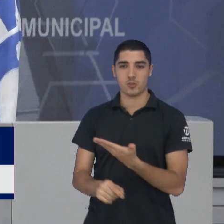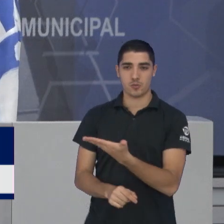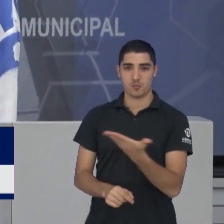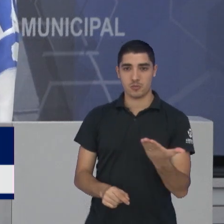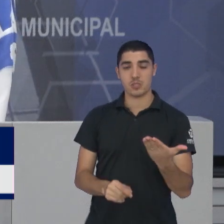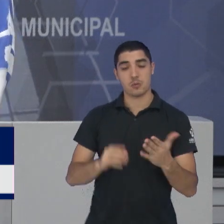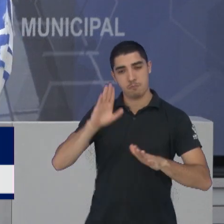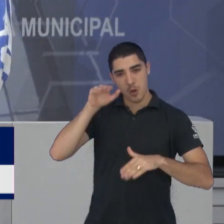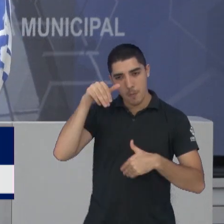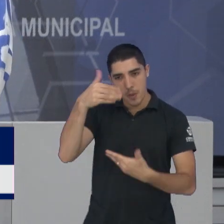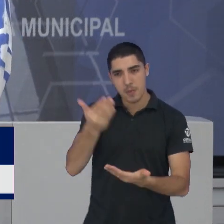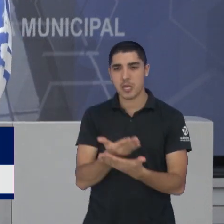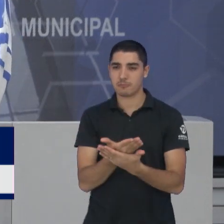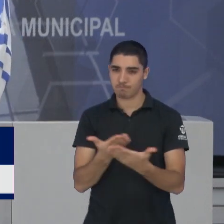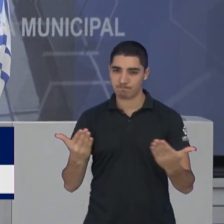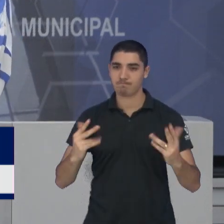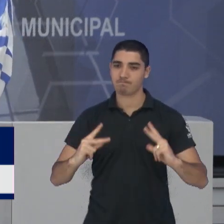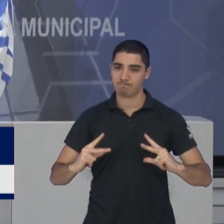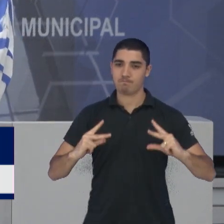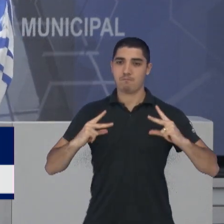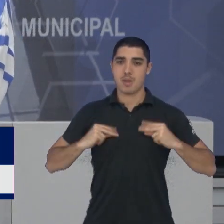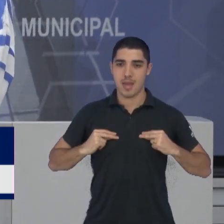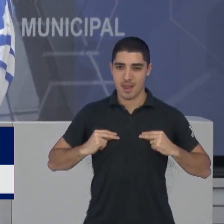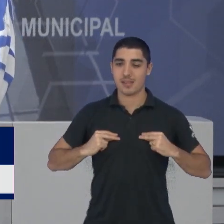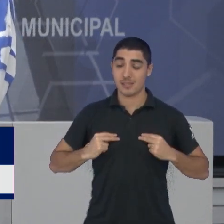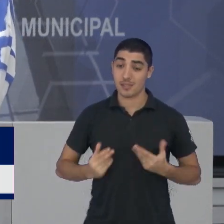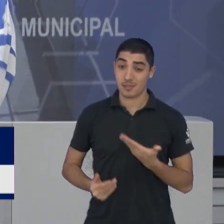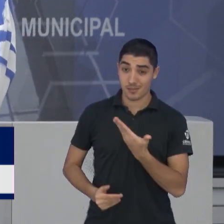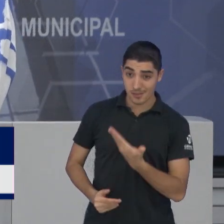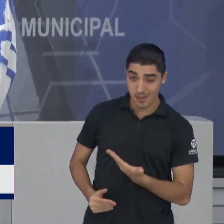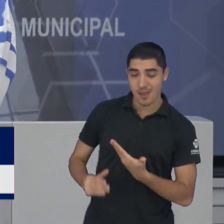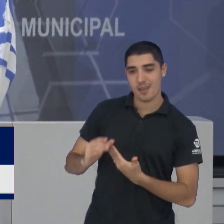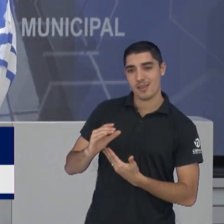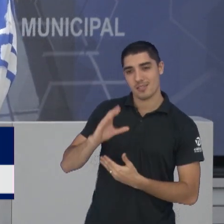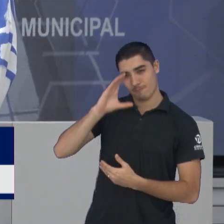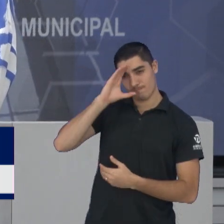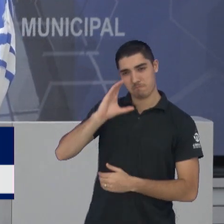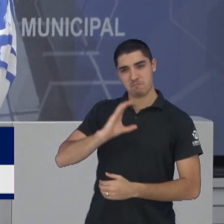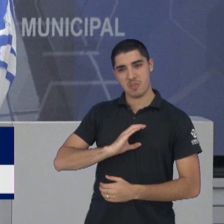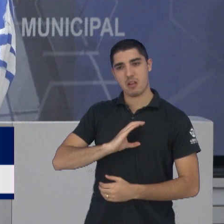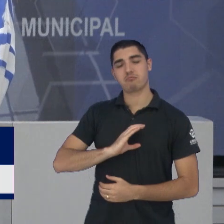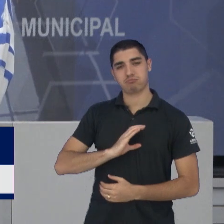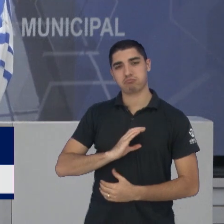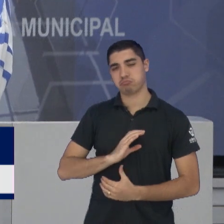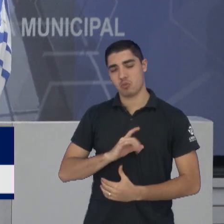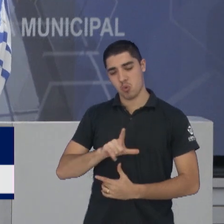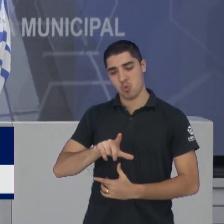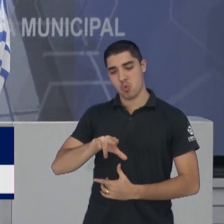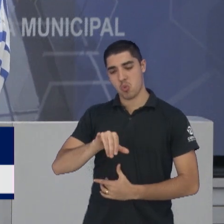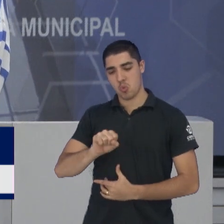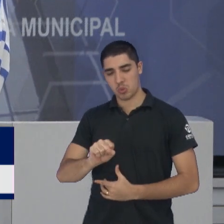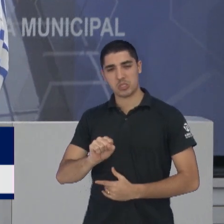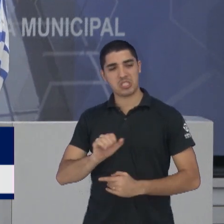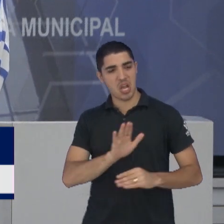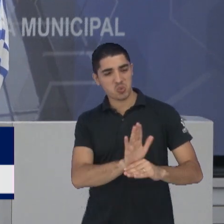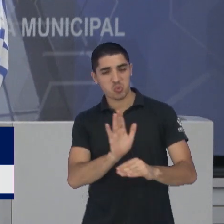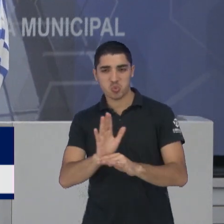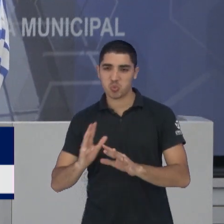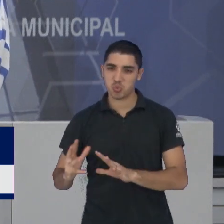justa homenagem merecida por um grande cidadão que fez tudo, principalmente,